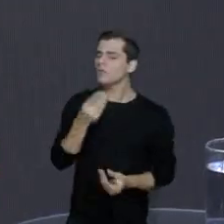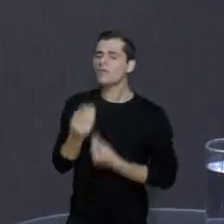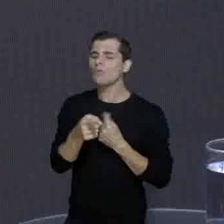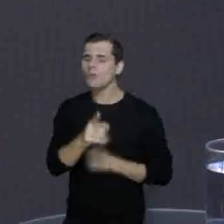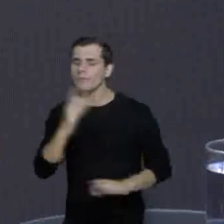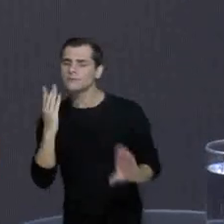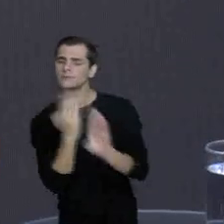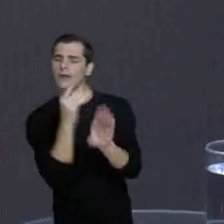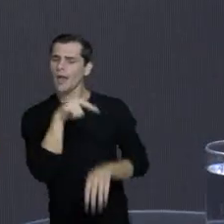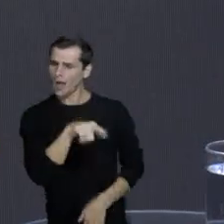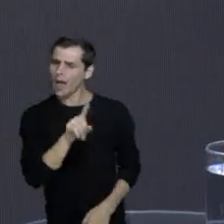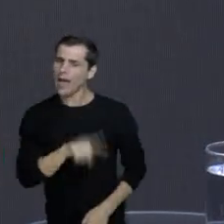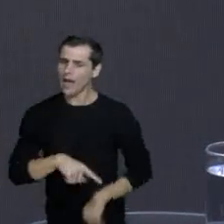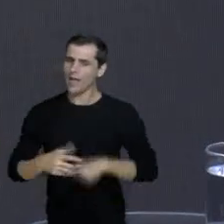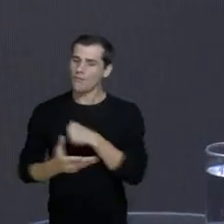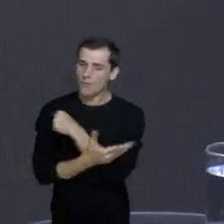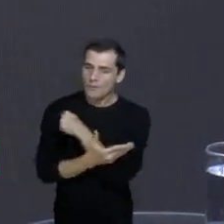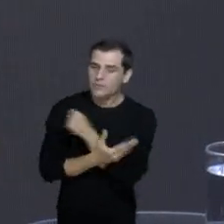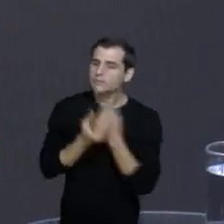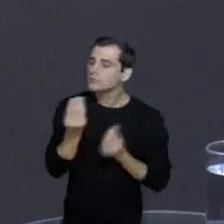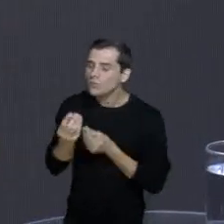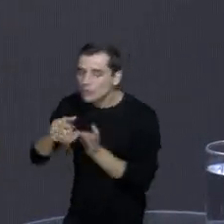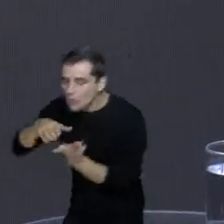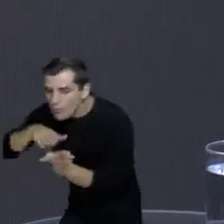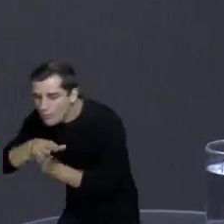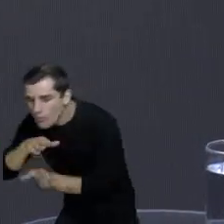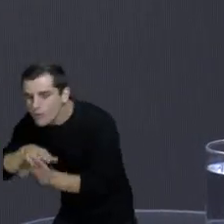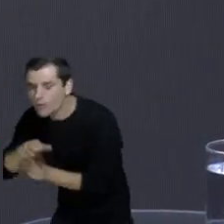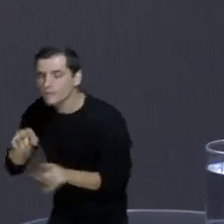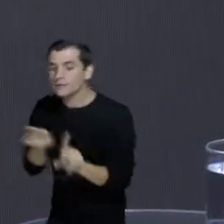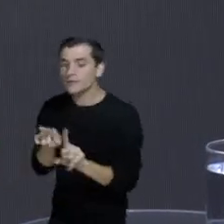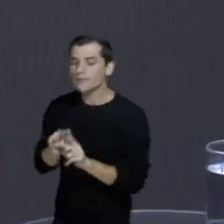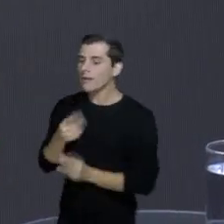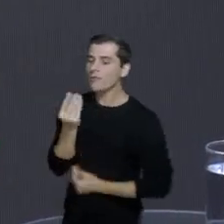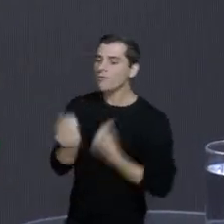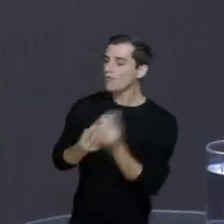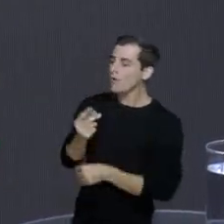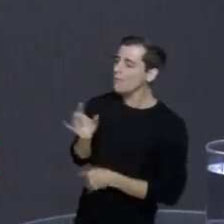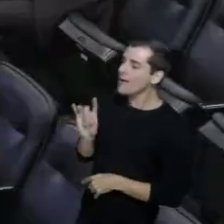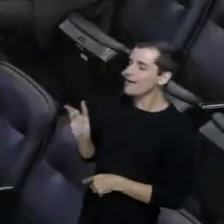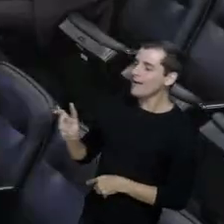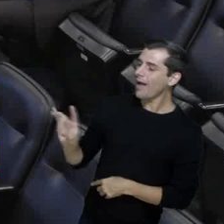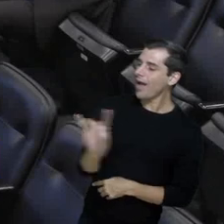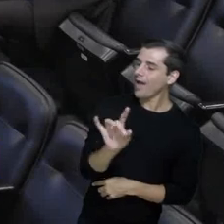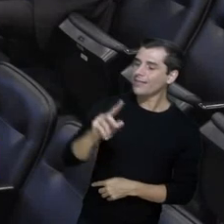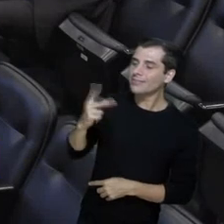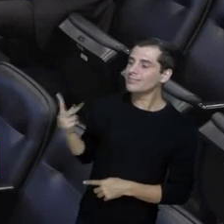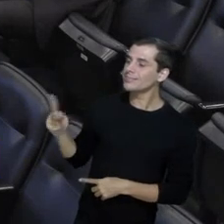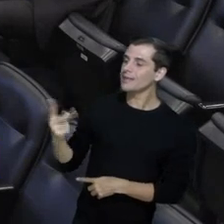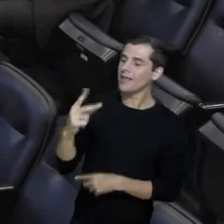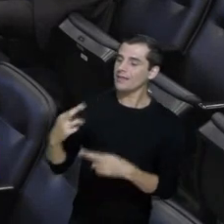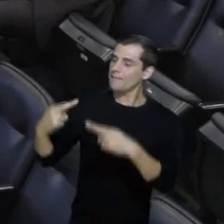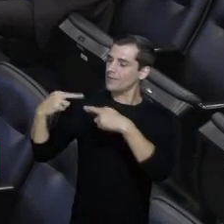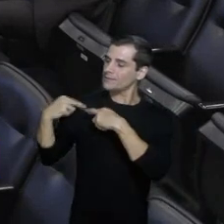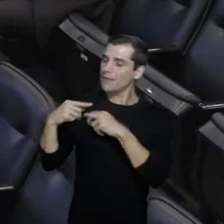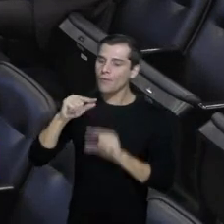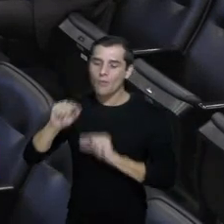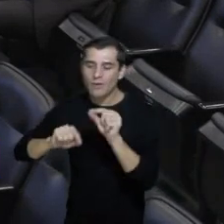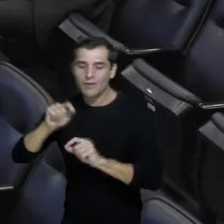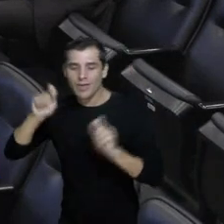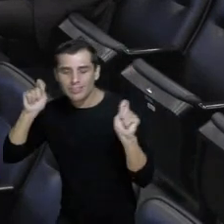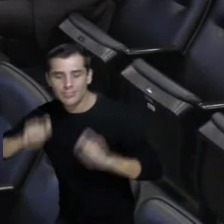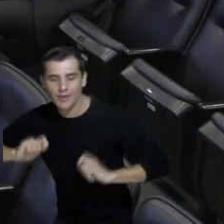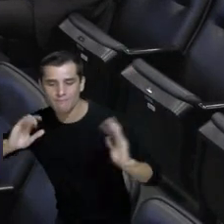nós orientamos como nós fazemos a nossa parte para transformar a sociedade e para mudar essa realidade que ainda né